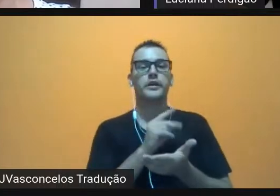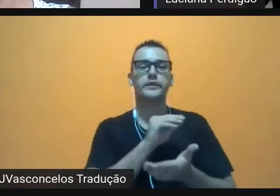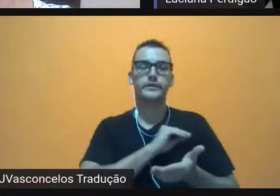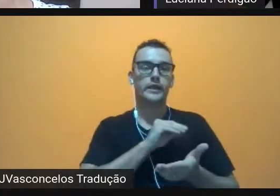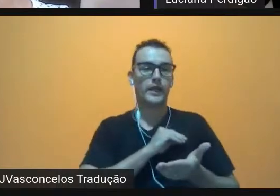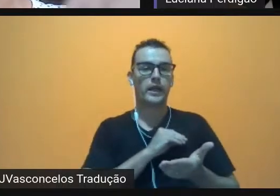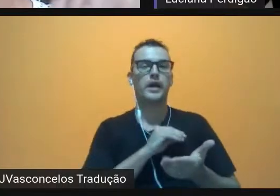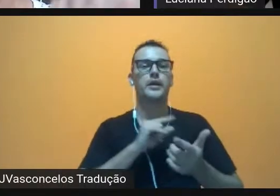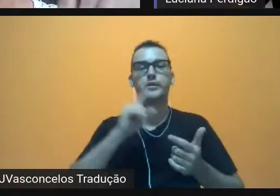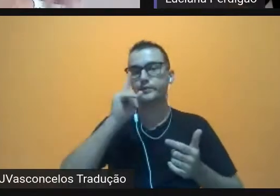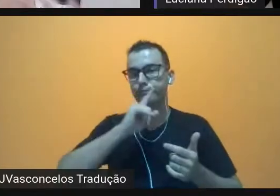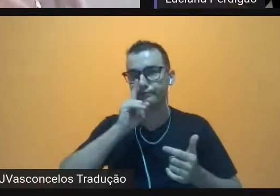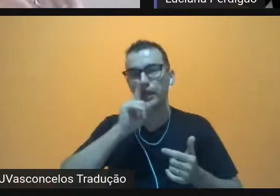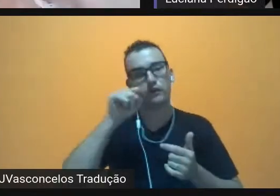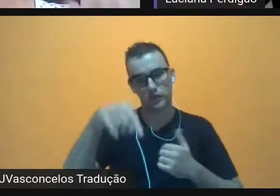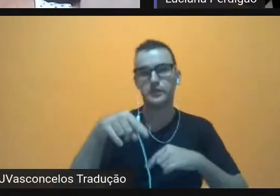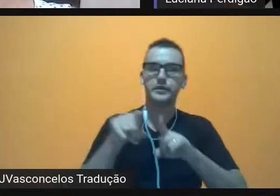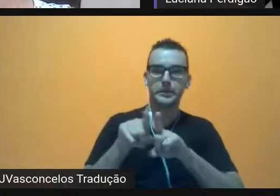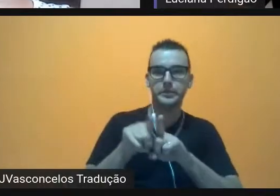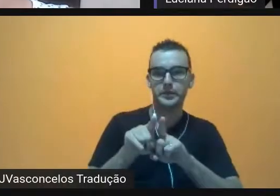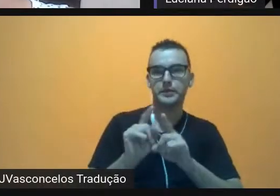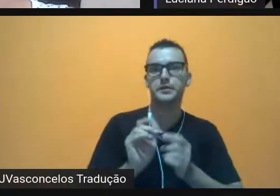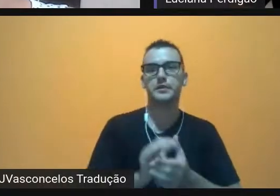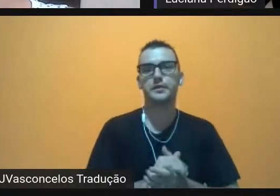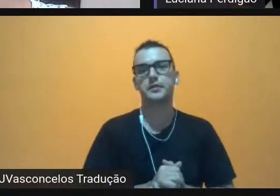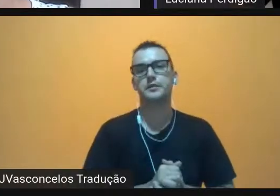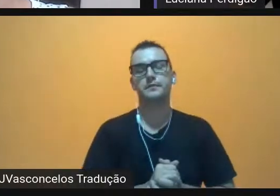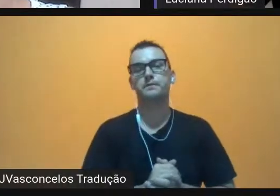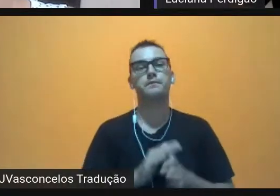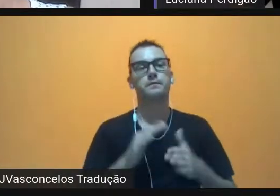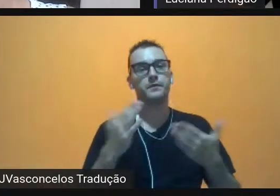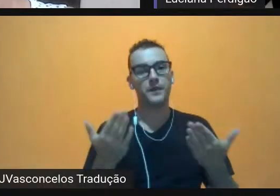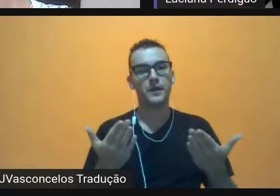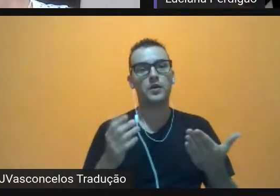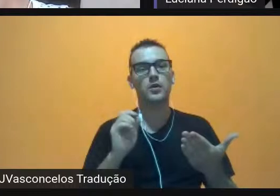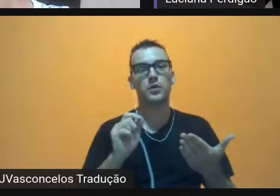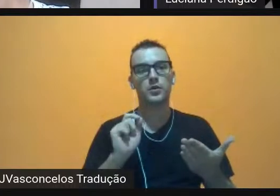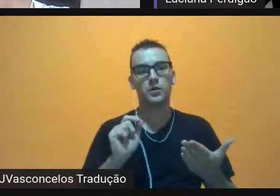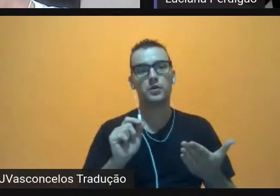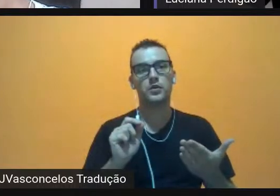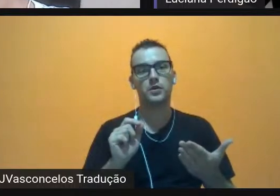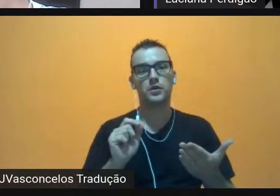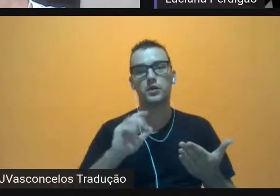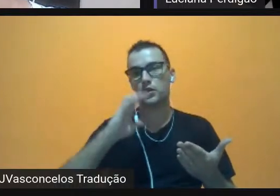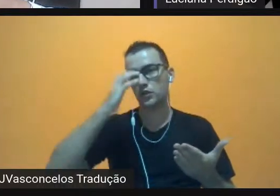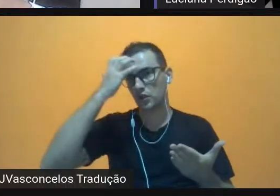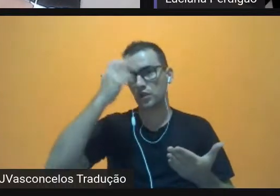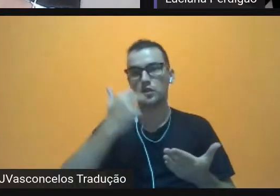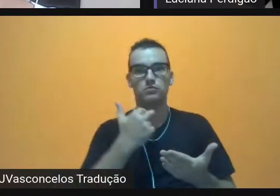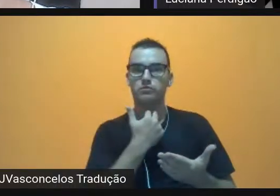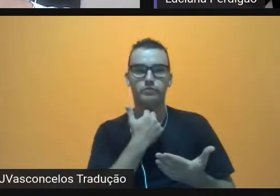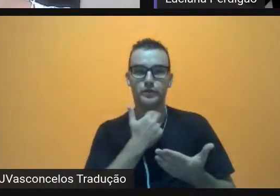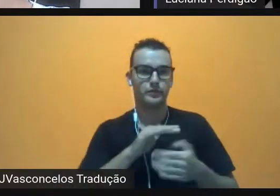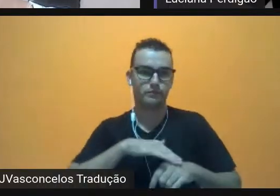salariais, você mesmo. Então, foi a partir daí que a Jaqueline não pôde mais fazer a interpretação.